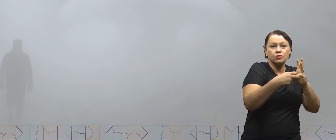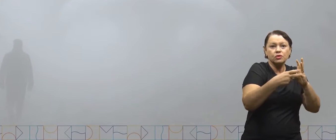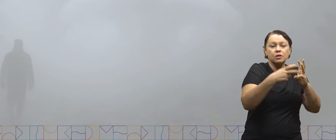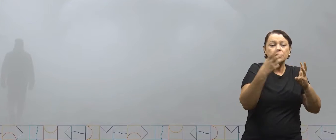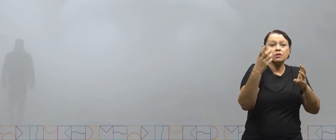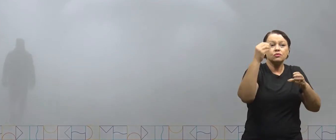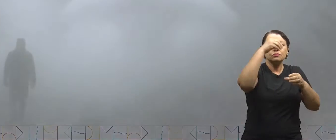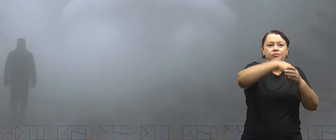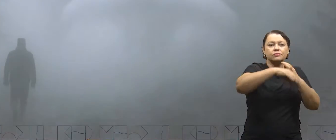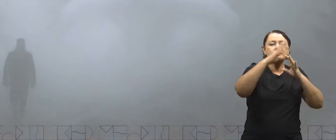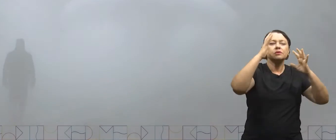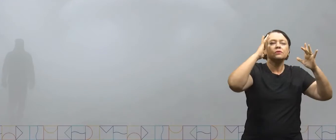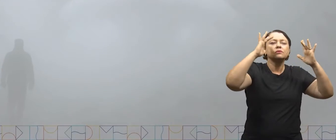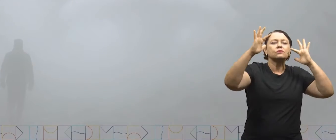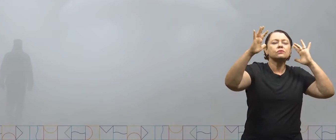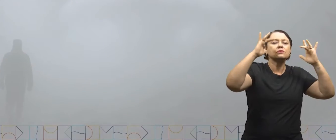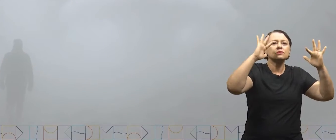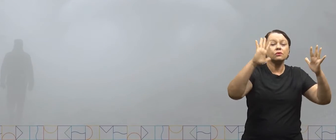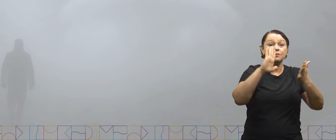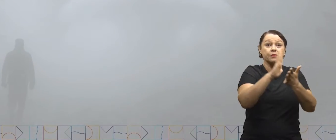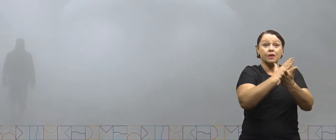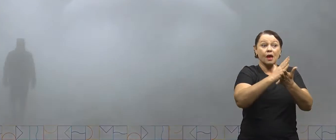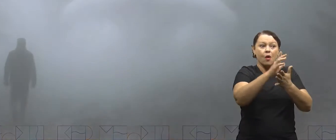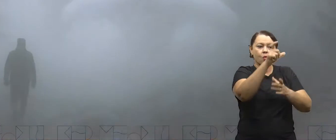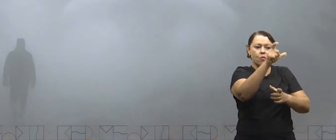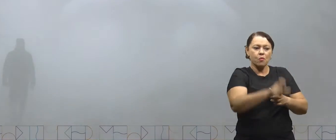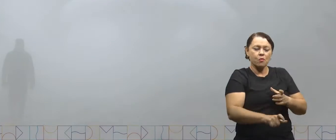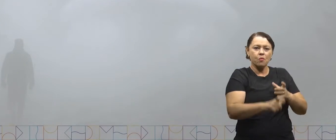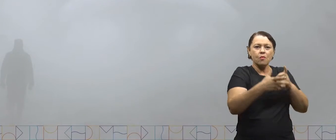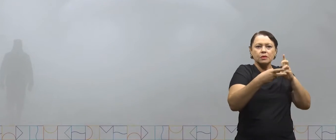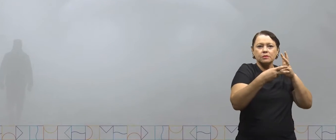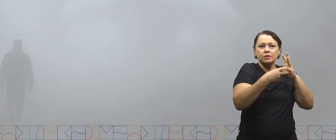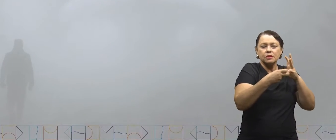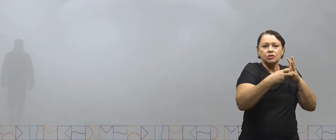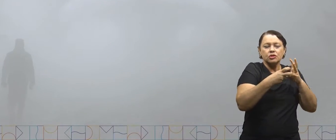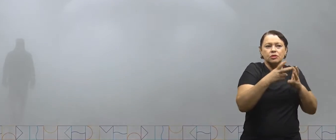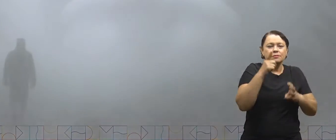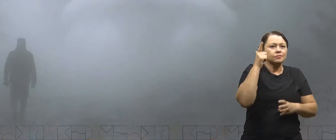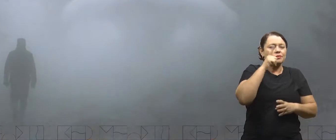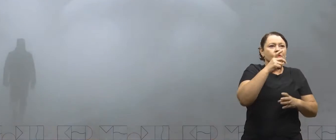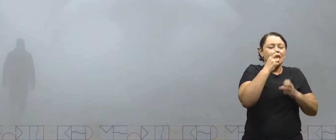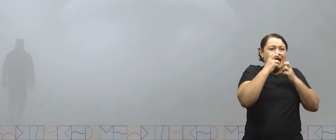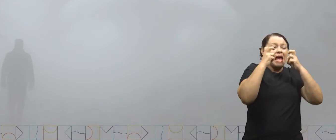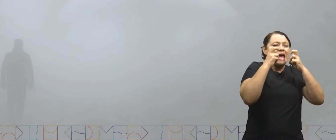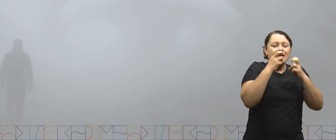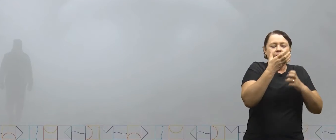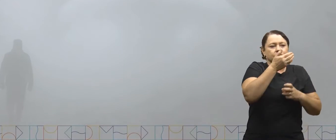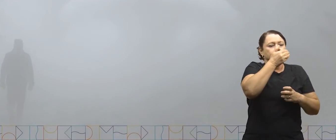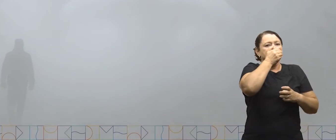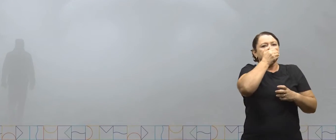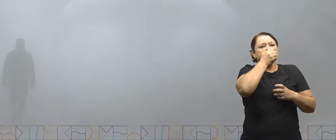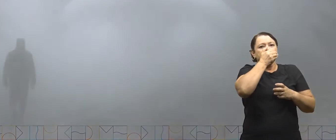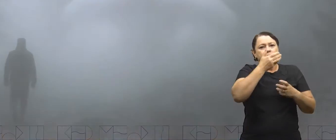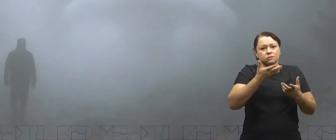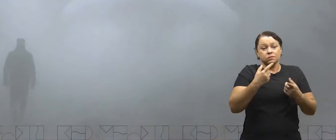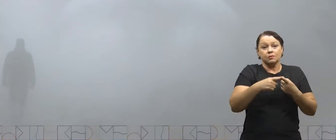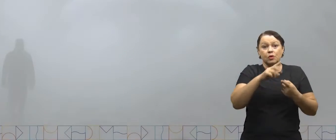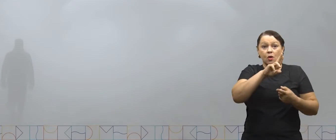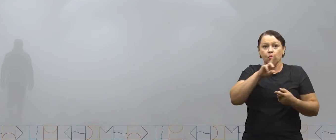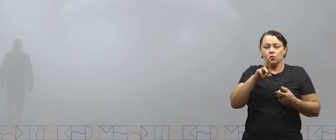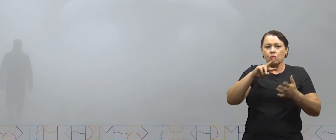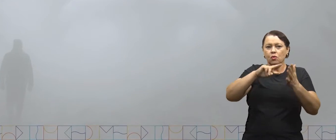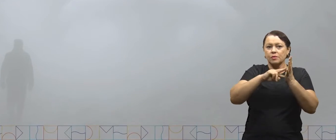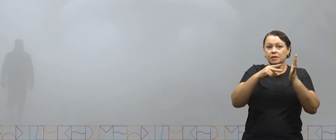nos sonhos, as vítimas nem conseguiam gritar, sentindo um sufocamento. Por isso, o seu nome quer